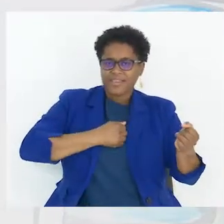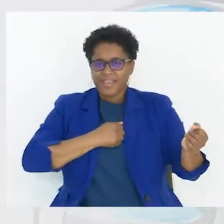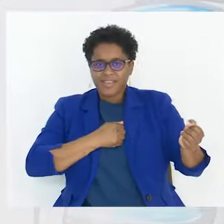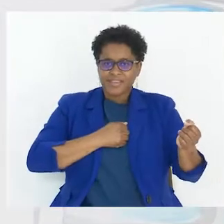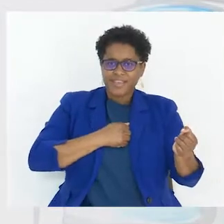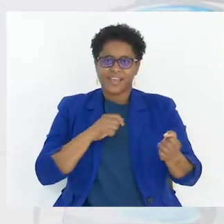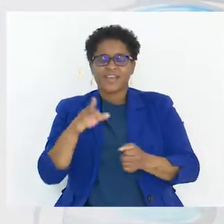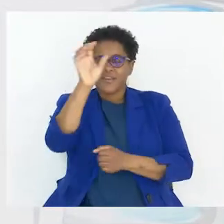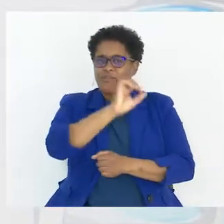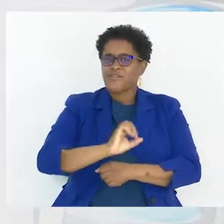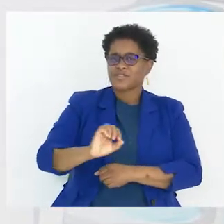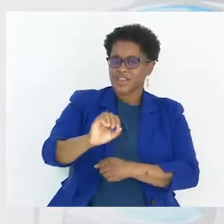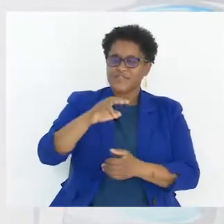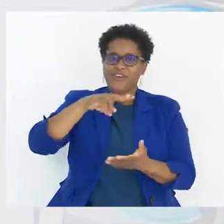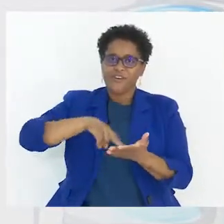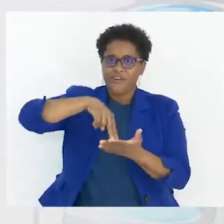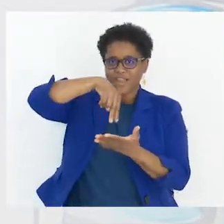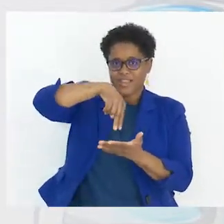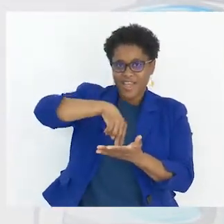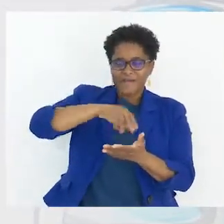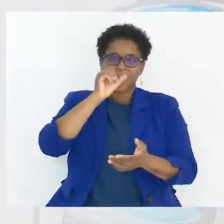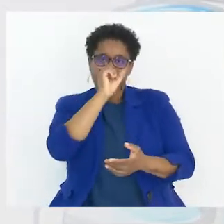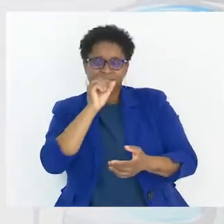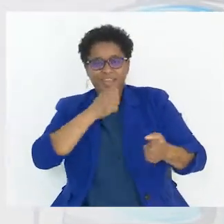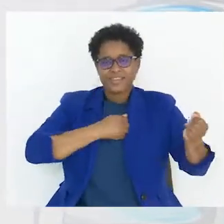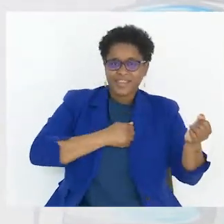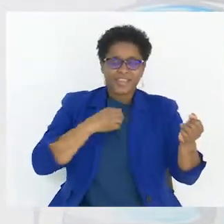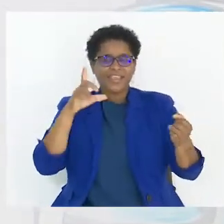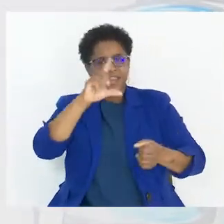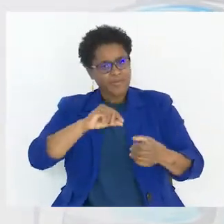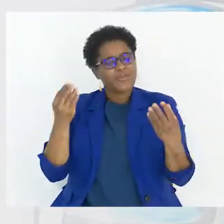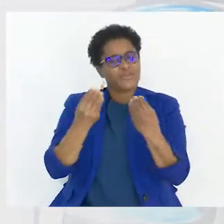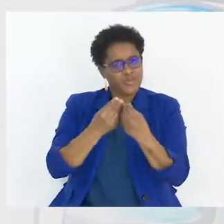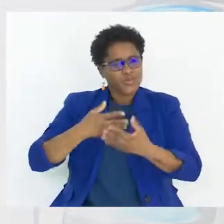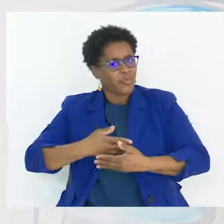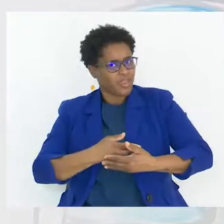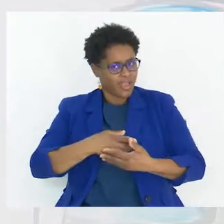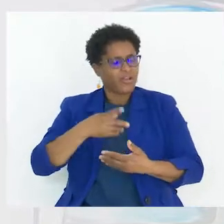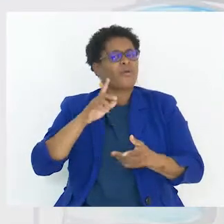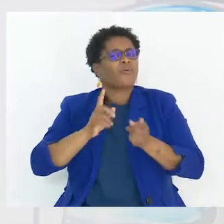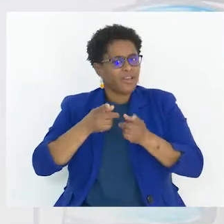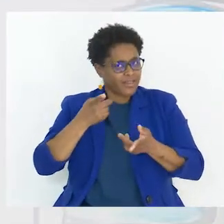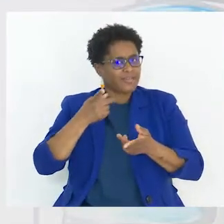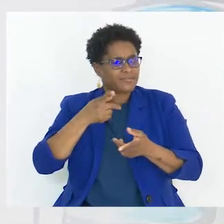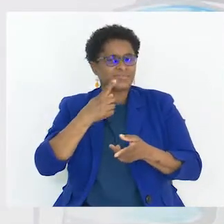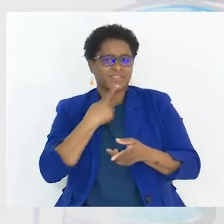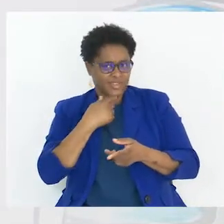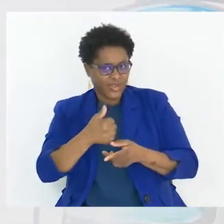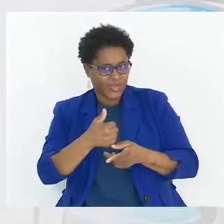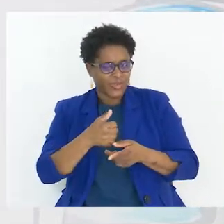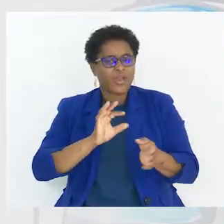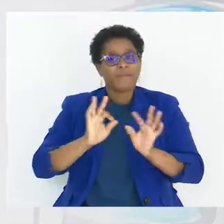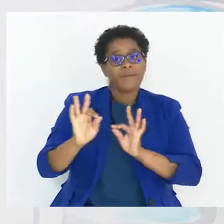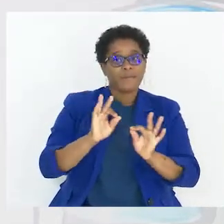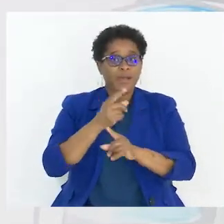E vocês vão levantar para cantar e dançar também juntamente com os bonecos. O que é que acham? Combinado? Então